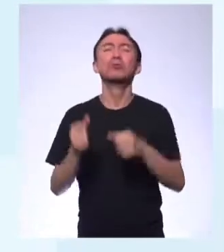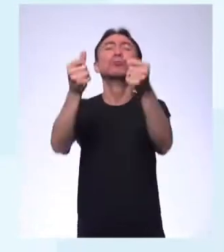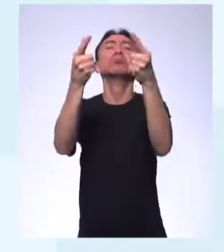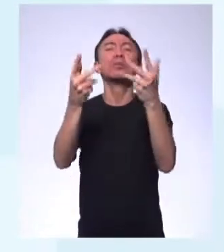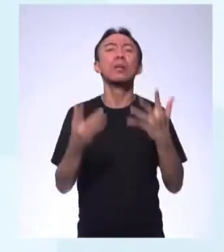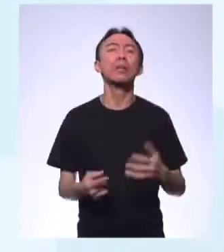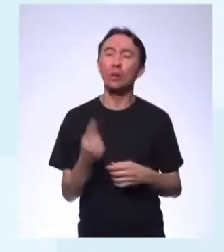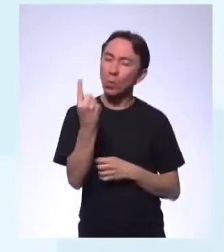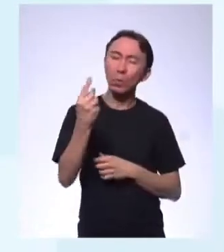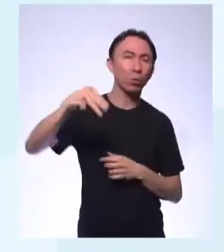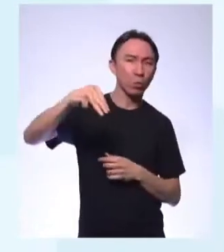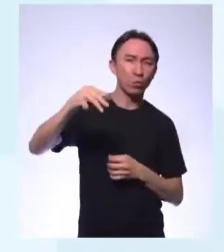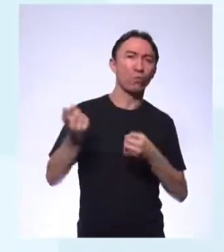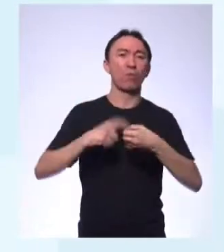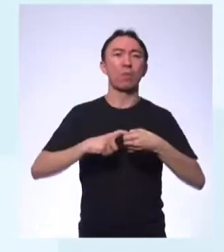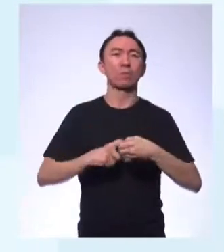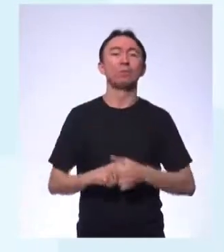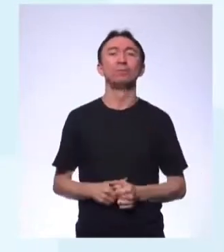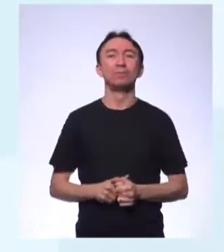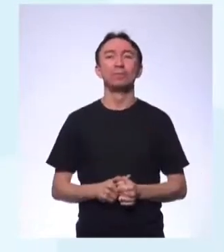Um minuto e a gente já volta.